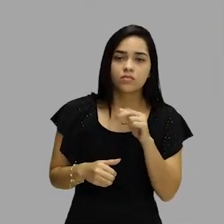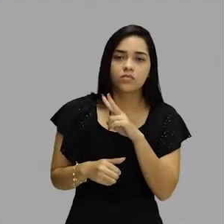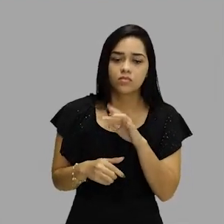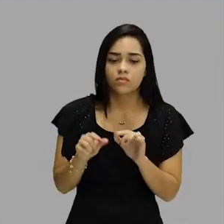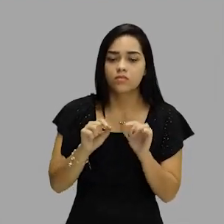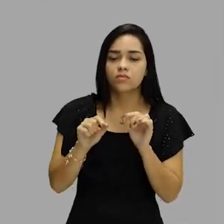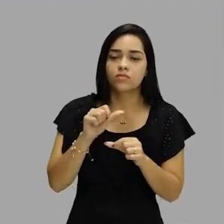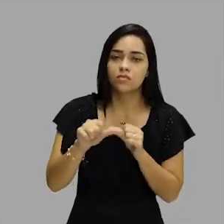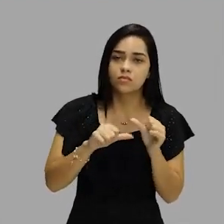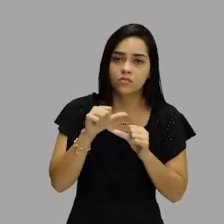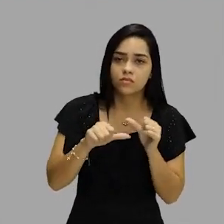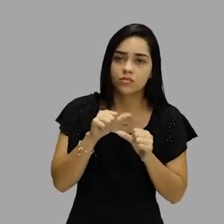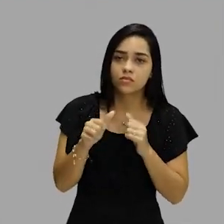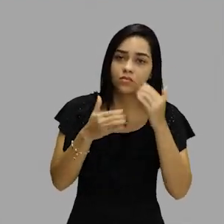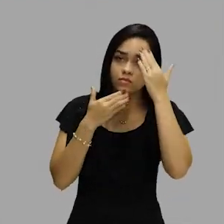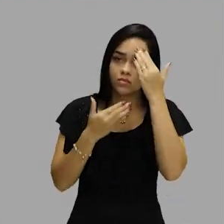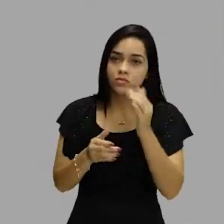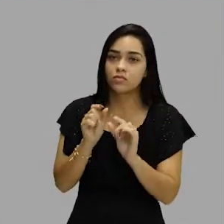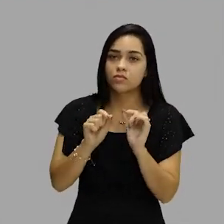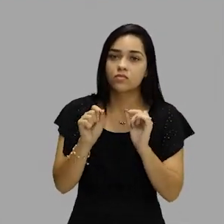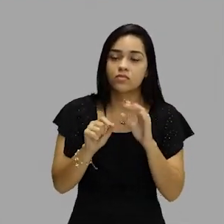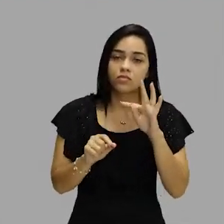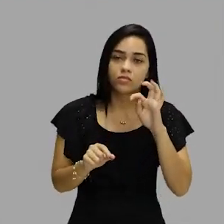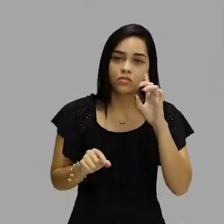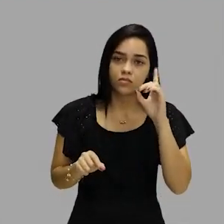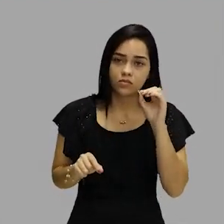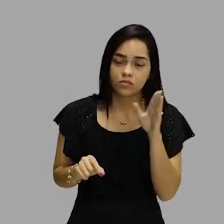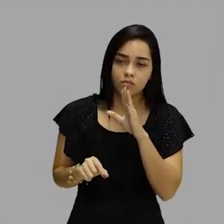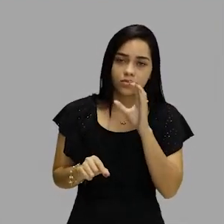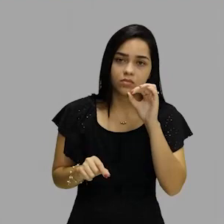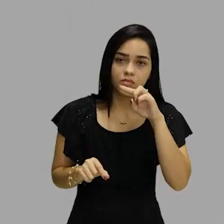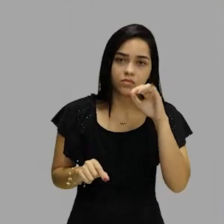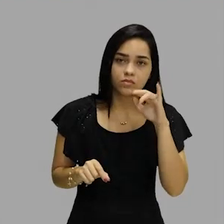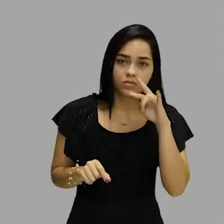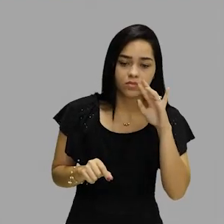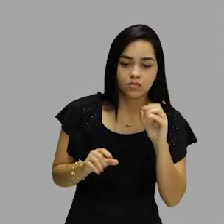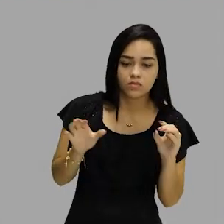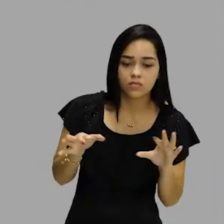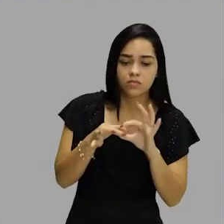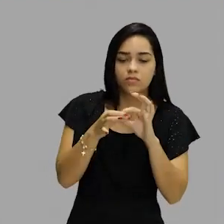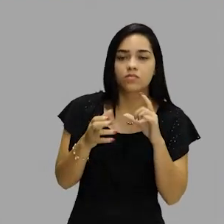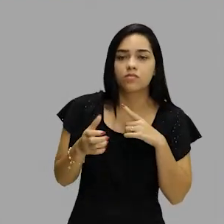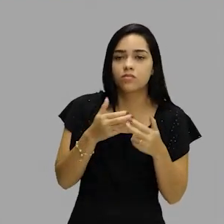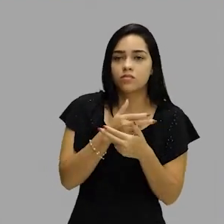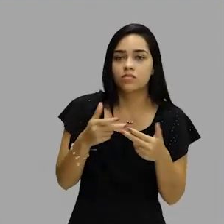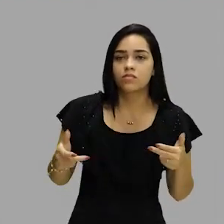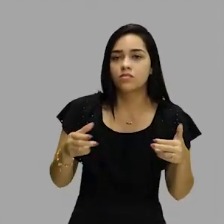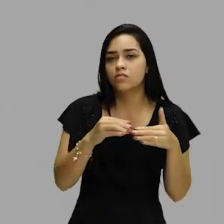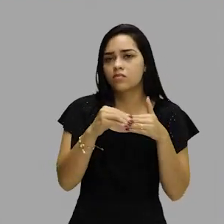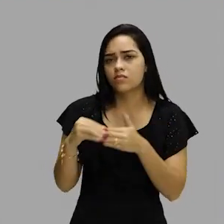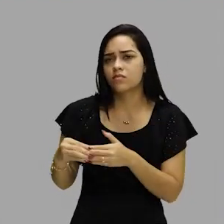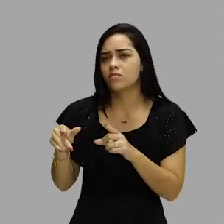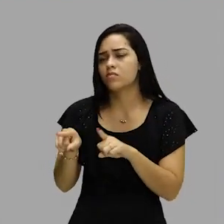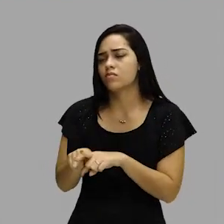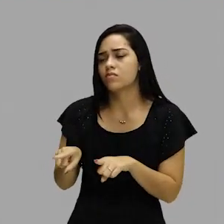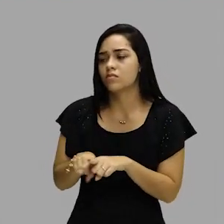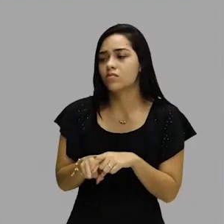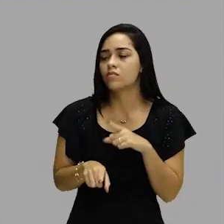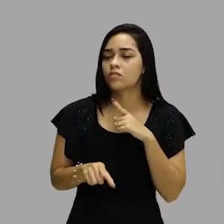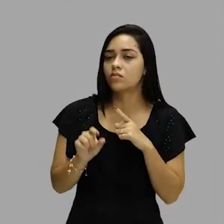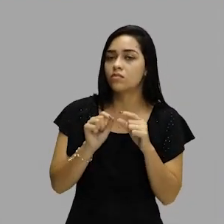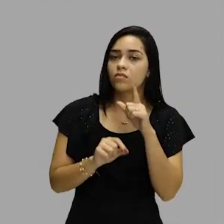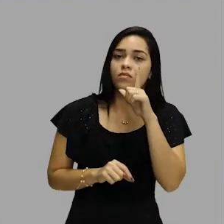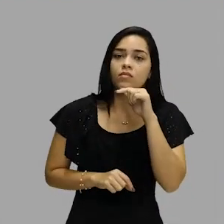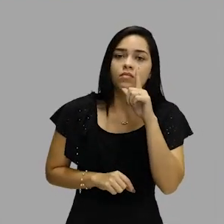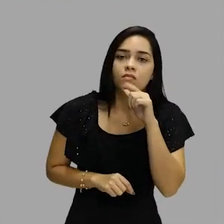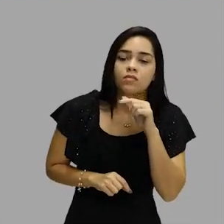vão ser regeneradas graças ao tecido conjuntivo que está ali próximo, que ele leva vaso sanguíneo, vai levar a